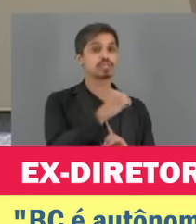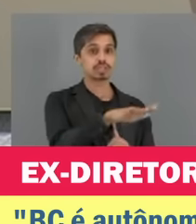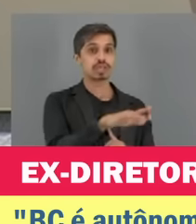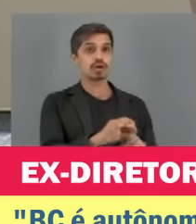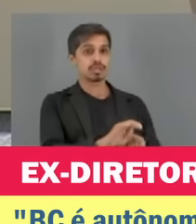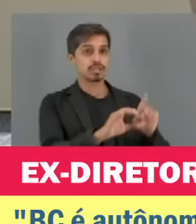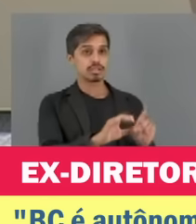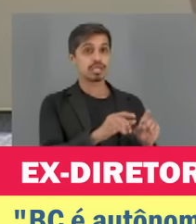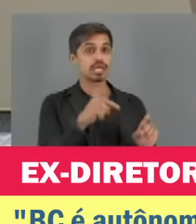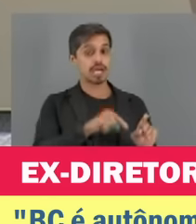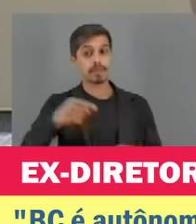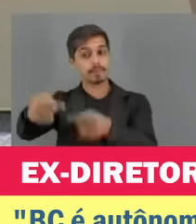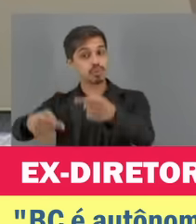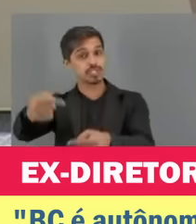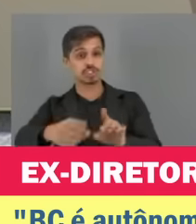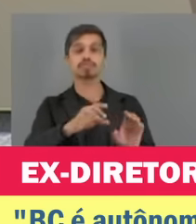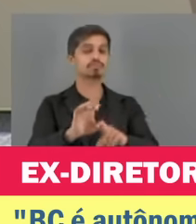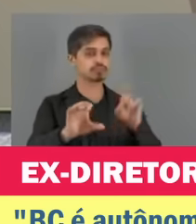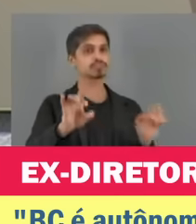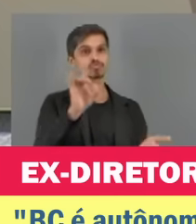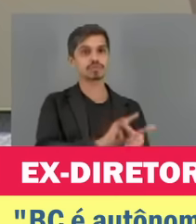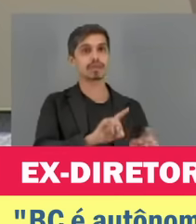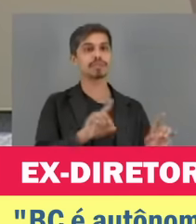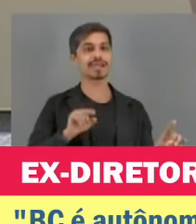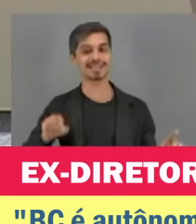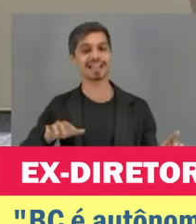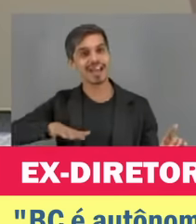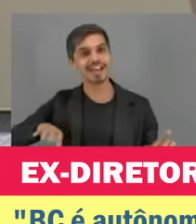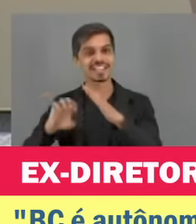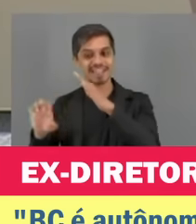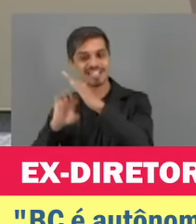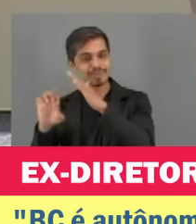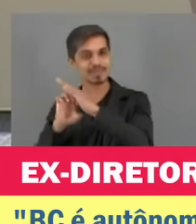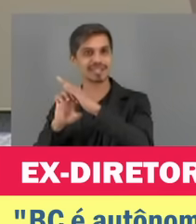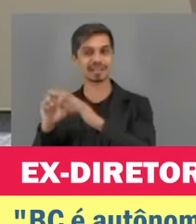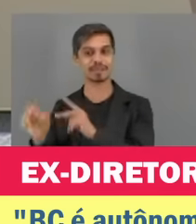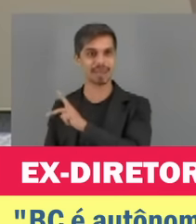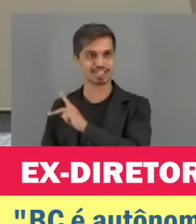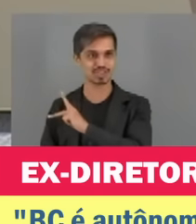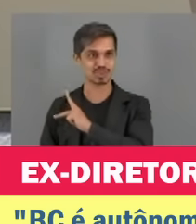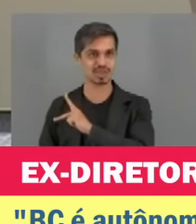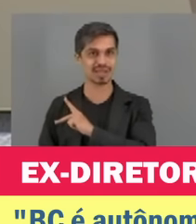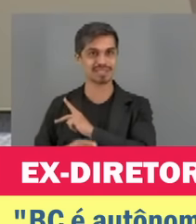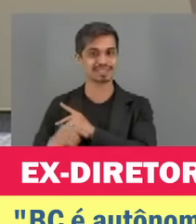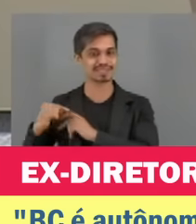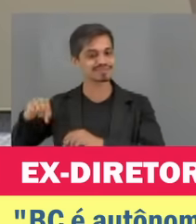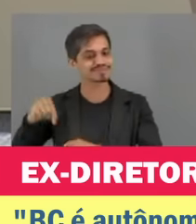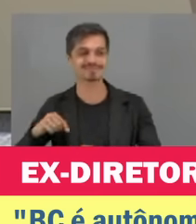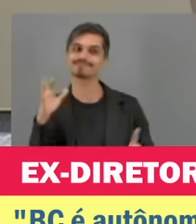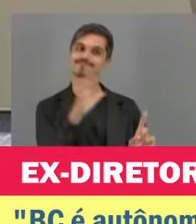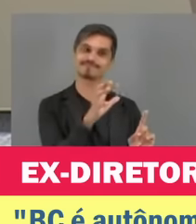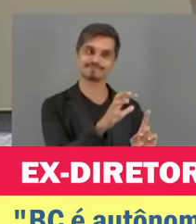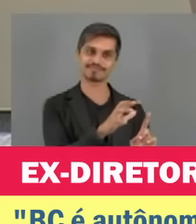está insulado do poder político eleito, mas não está insulado da influência de lobbies financeiros privados.